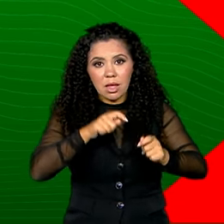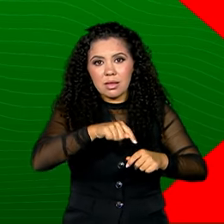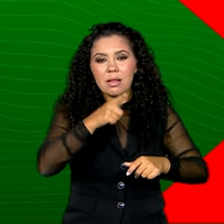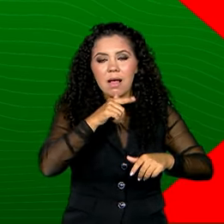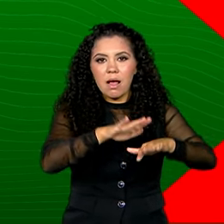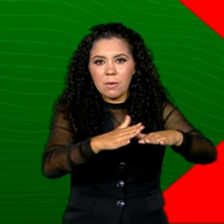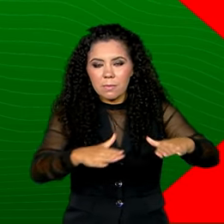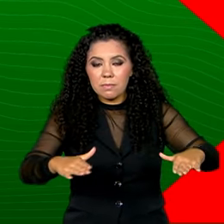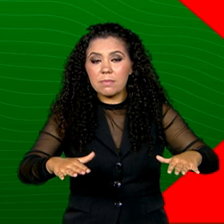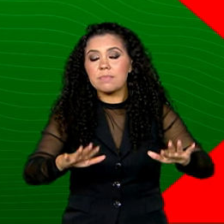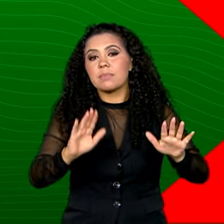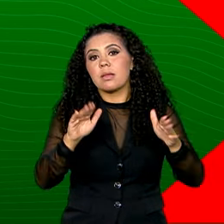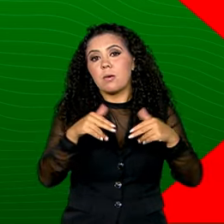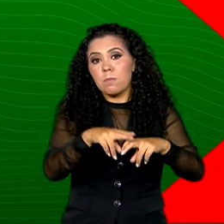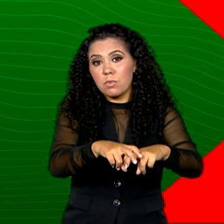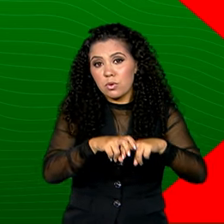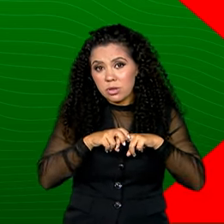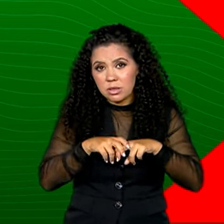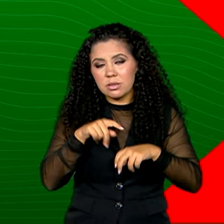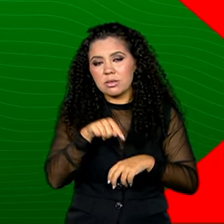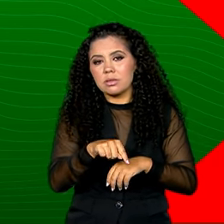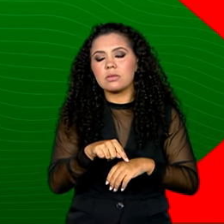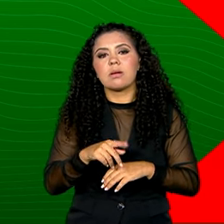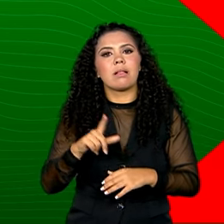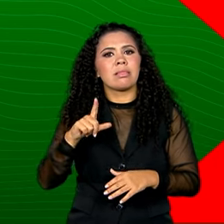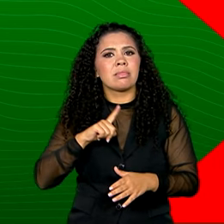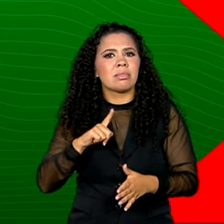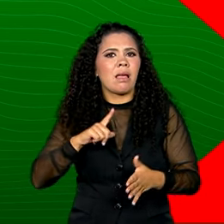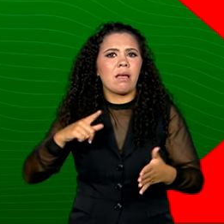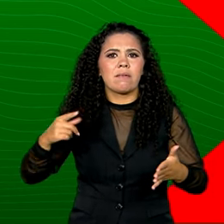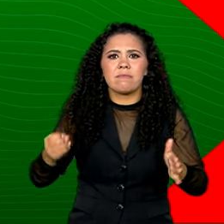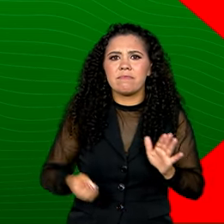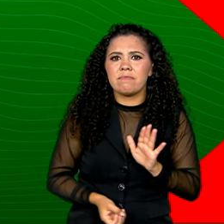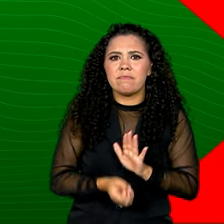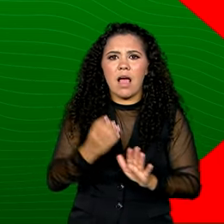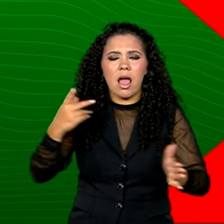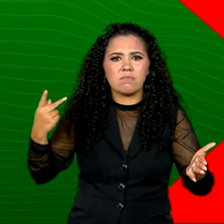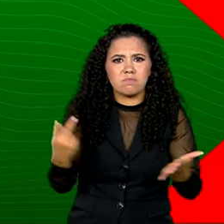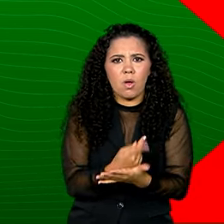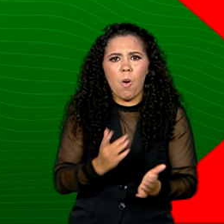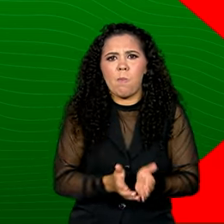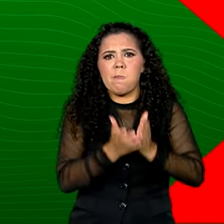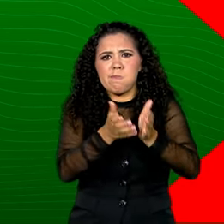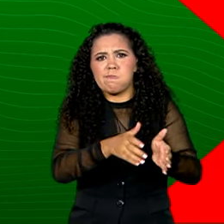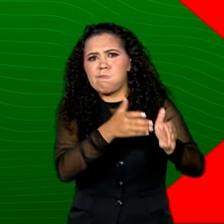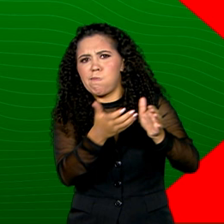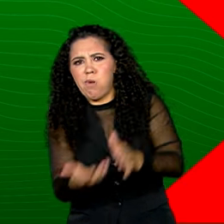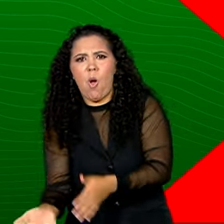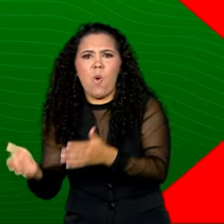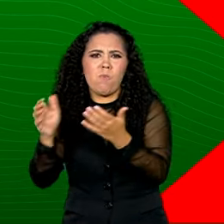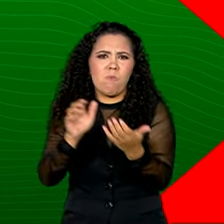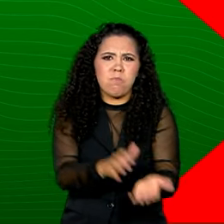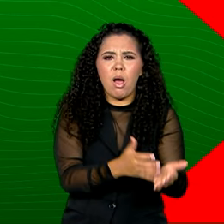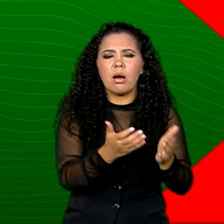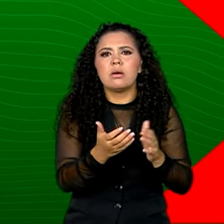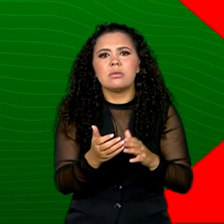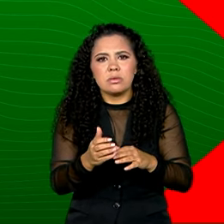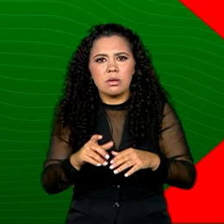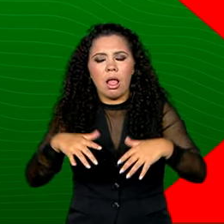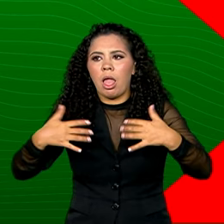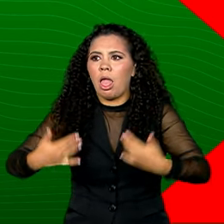disso, nós temos registrado ultimamente vários naufrágios, né, vários pescadores aí perdidos,